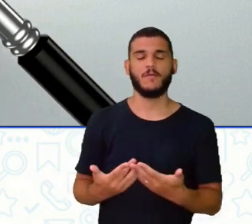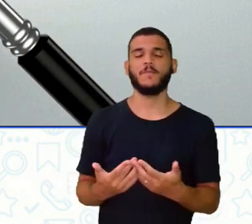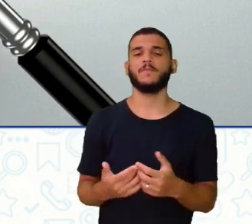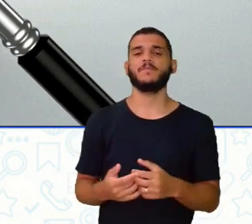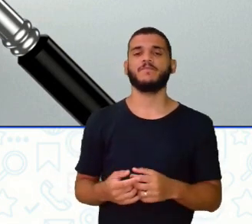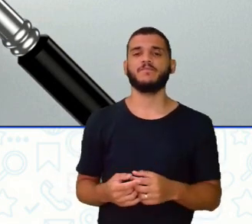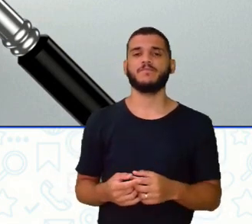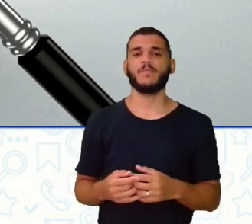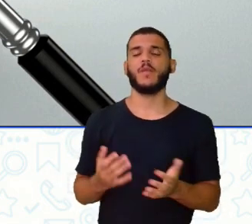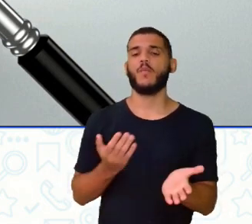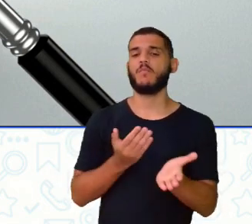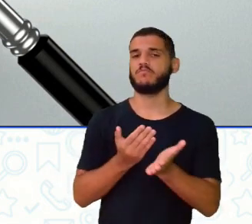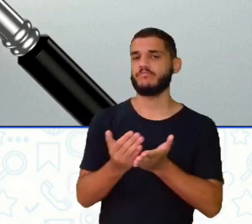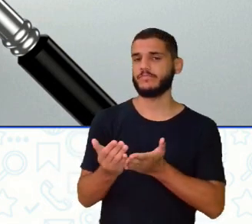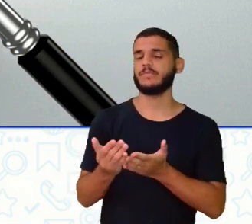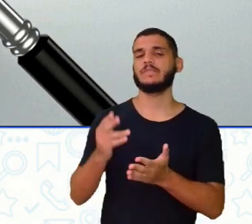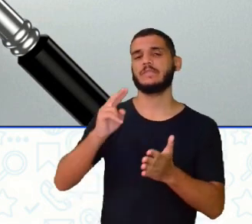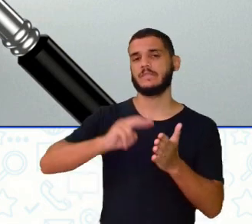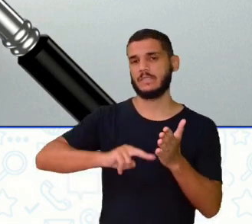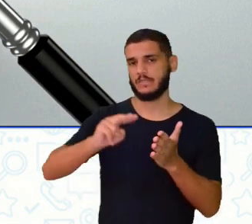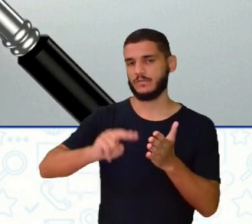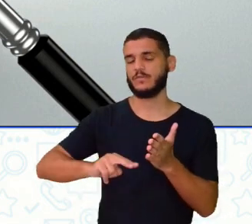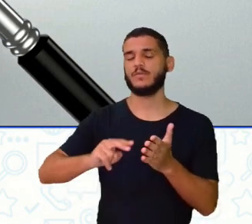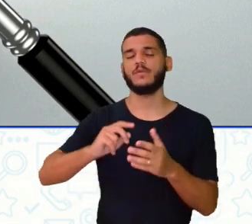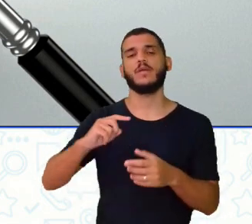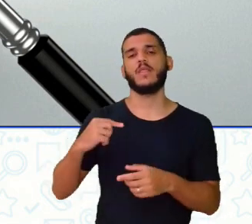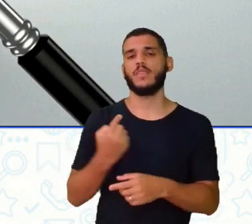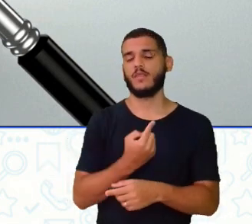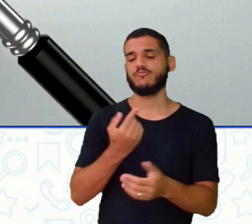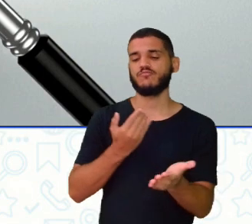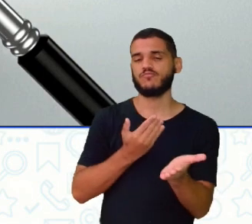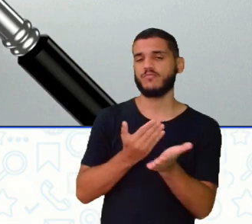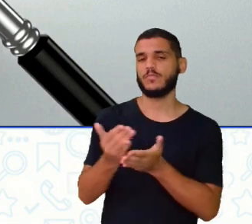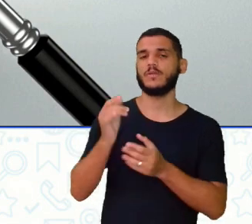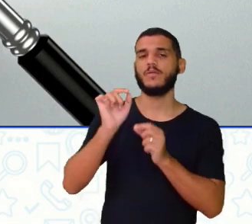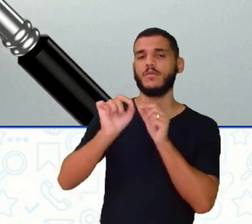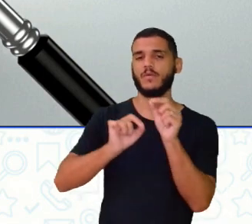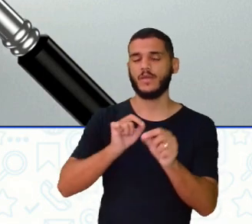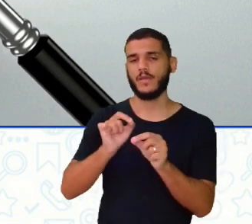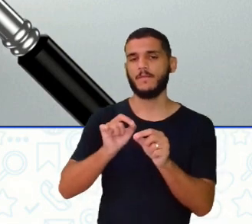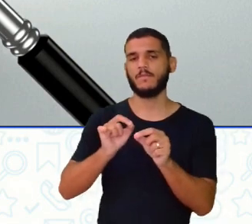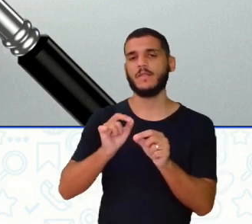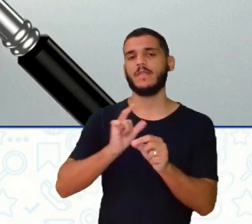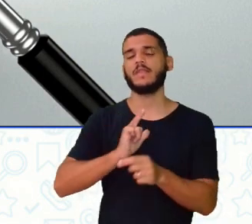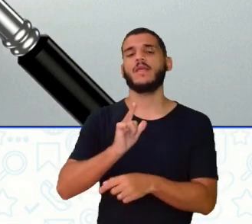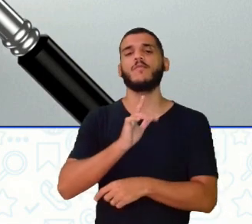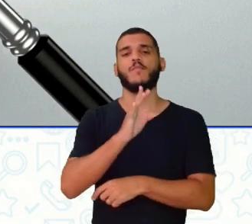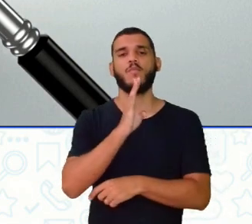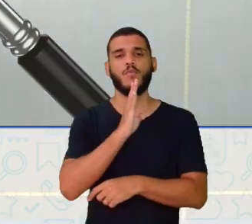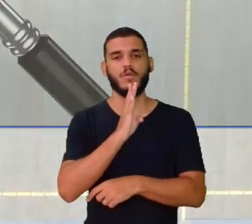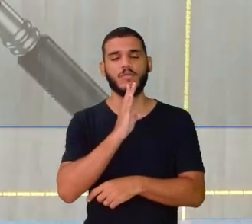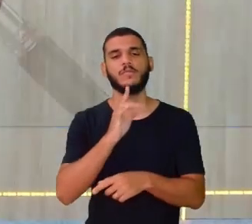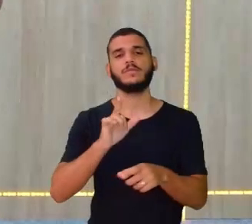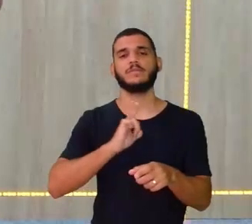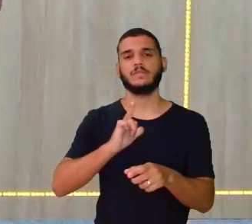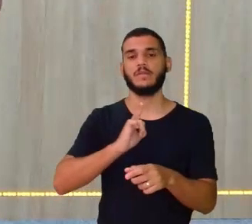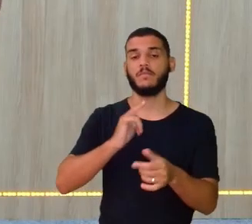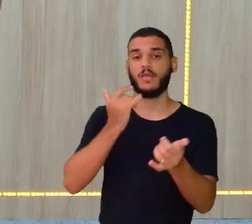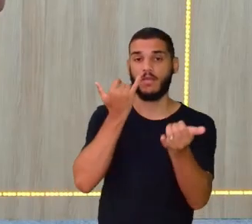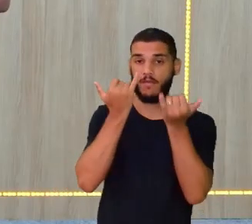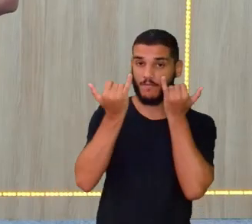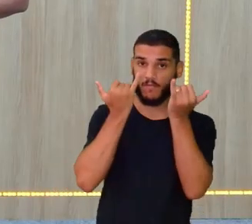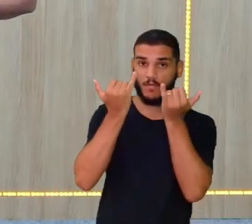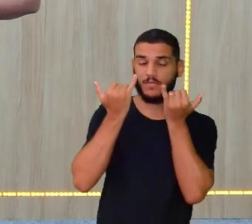partir dela, é a partir dela que começamos, não é, a conhecer, a ter